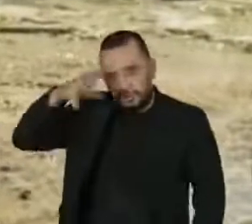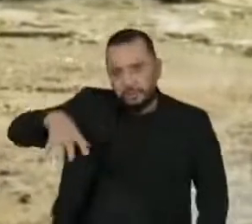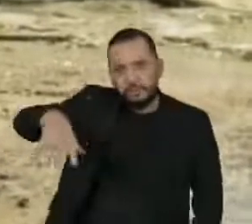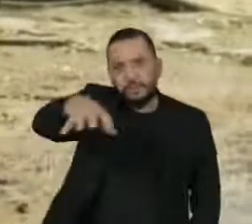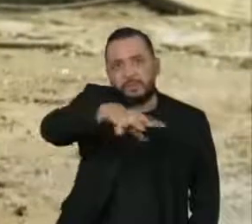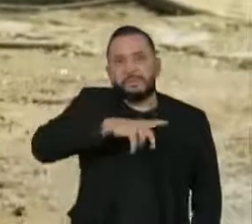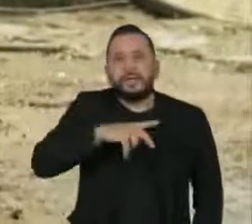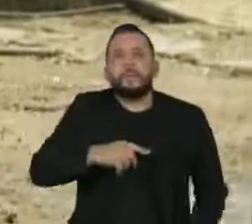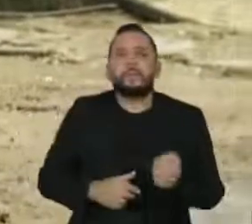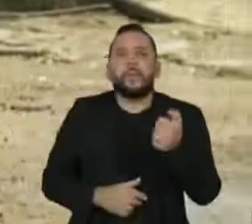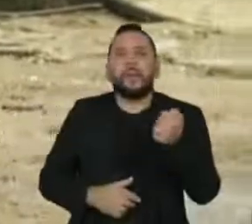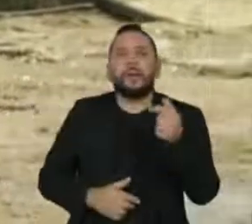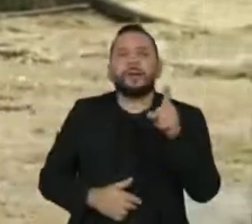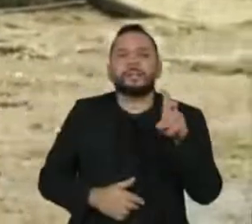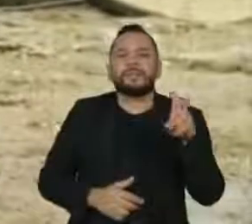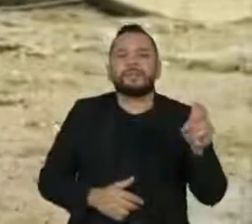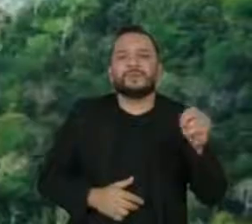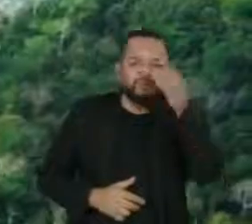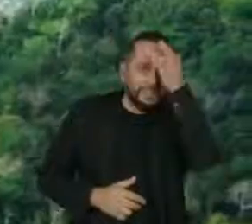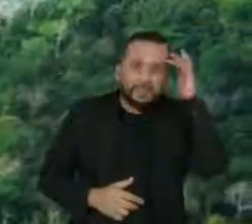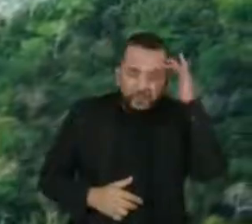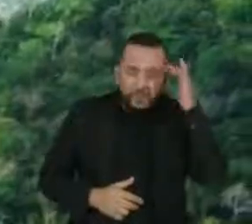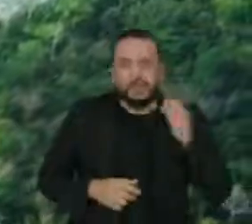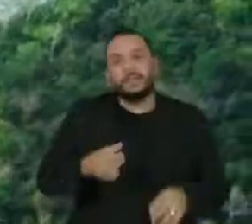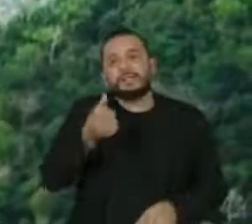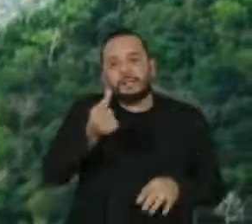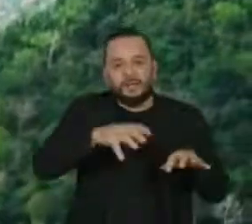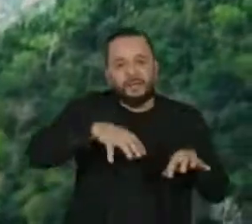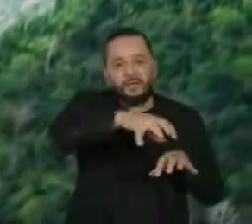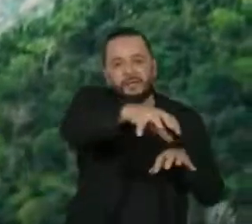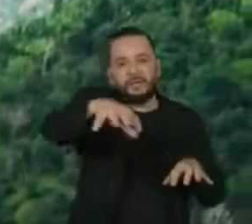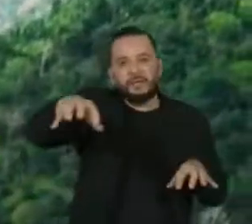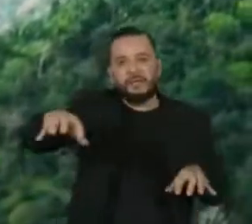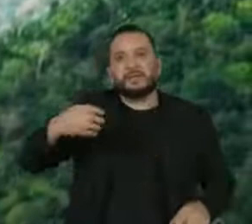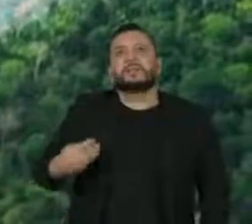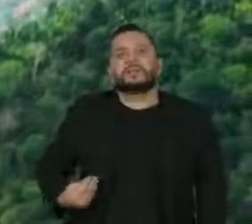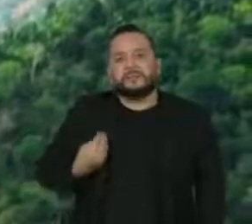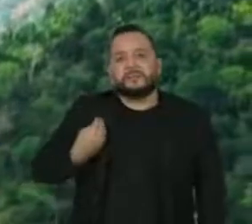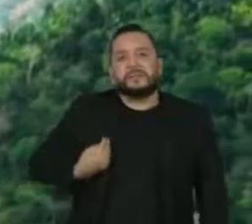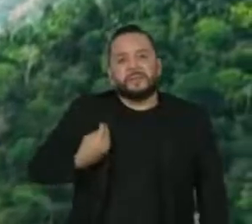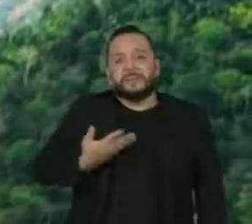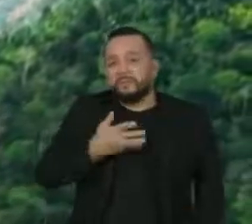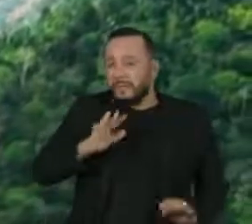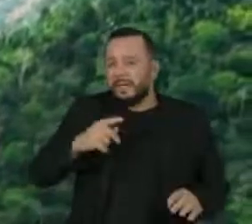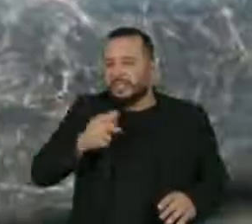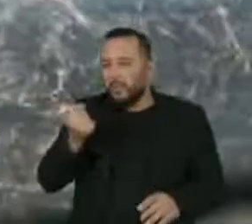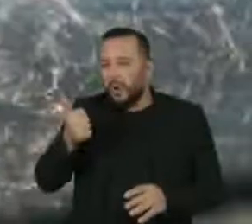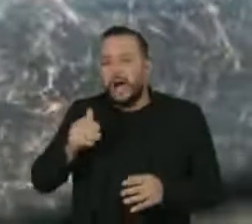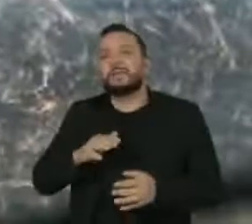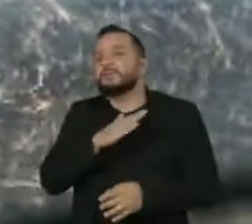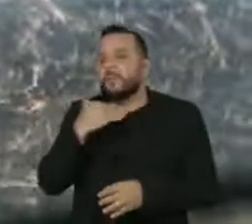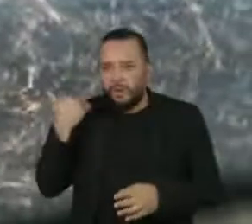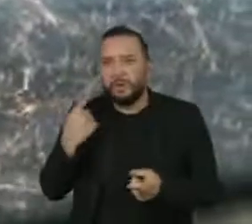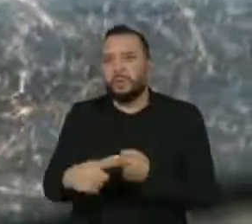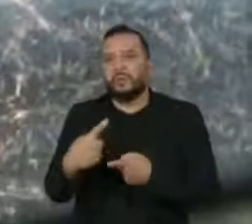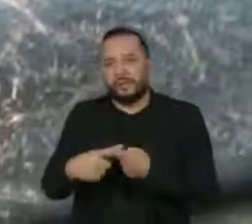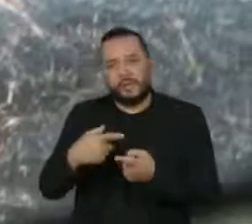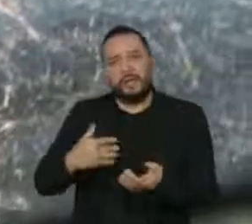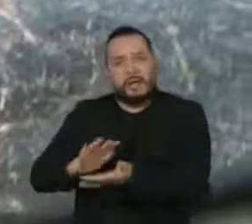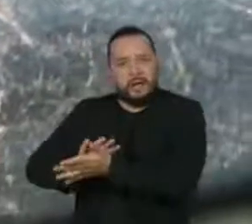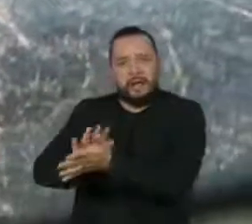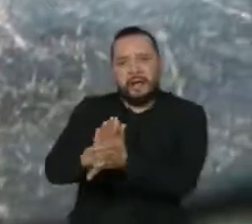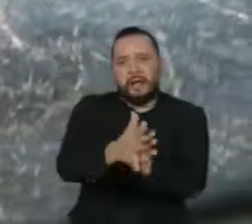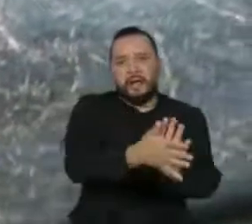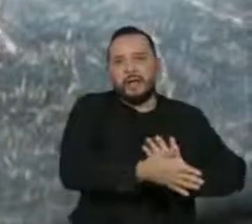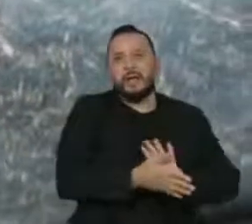pessoas, espalhadas por 6 aldeias. São sobreviventes do quase extermínio que teve início a partir do primeiro